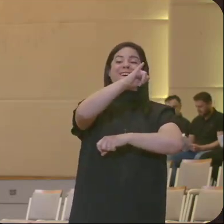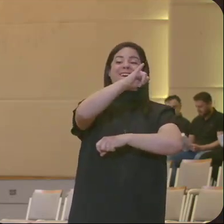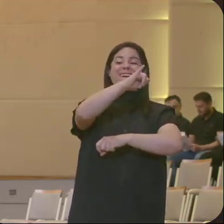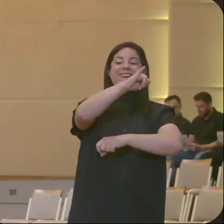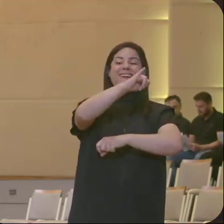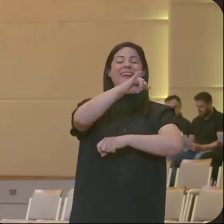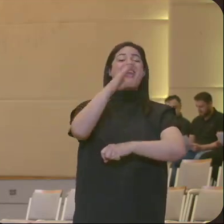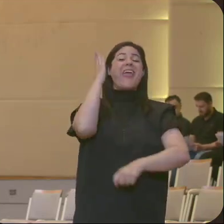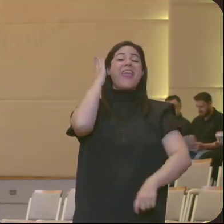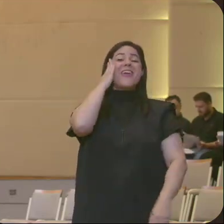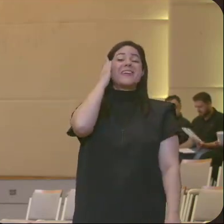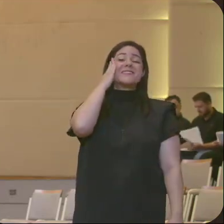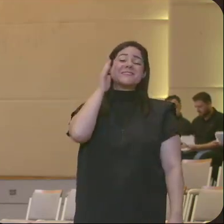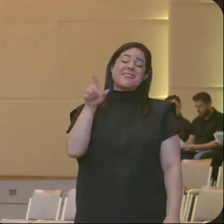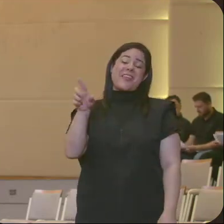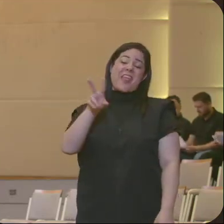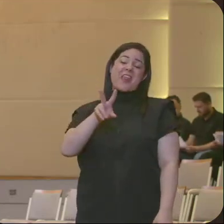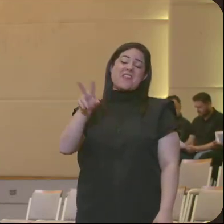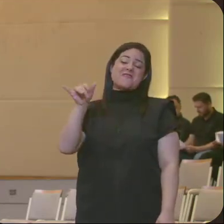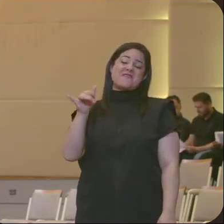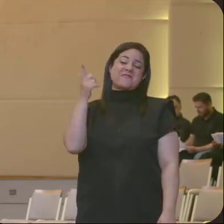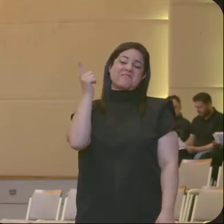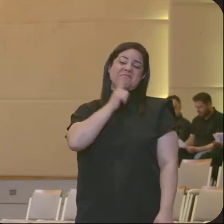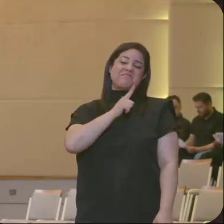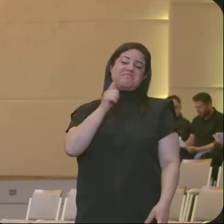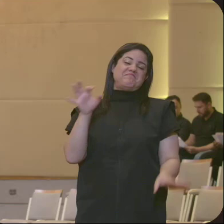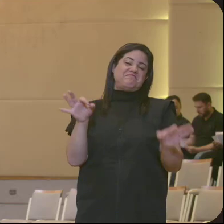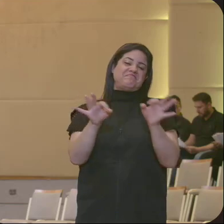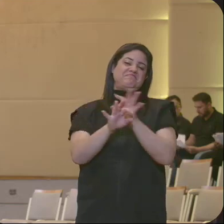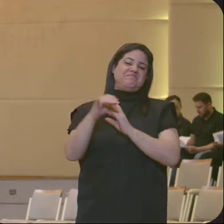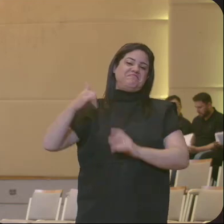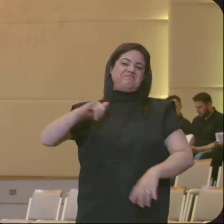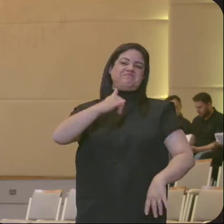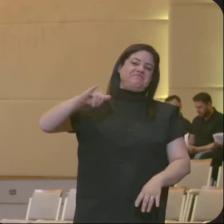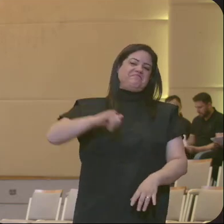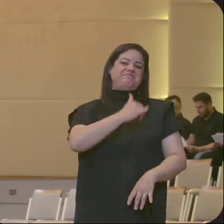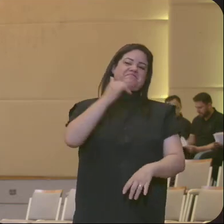Eu sei que ele vai tirar a gente daqui a pouquinho dessa turbulência.